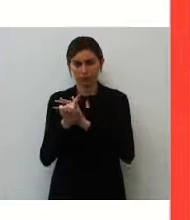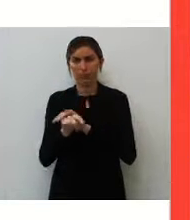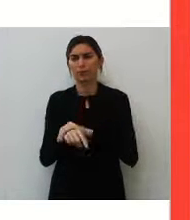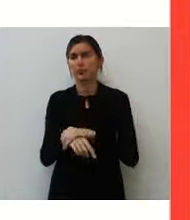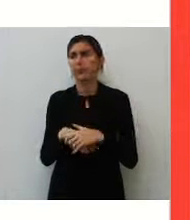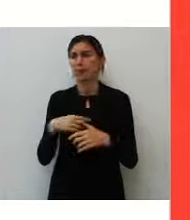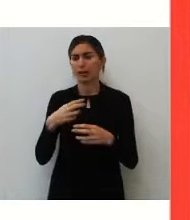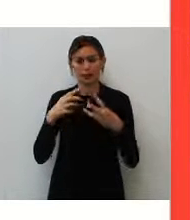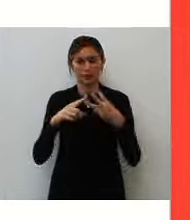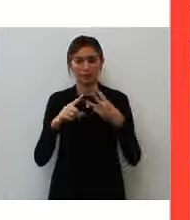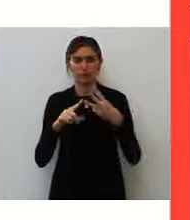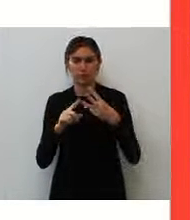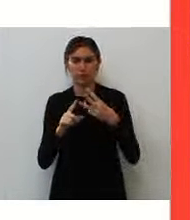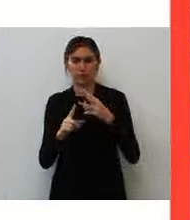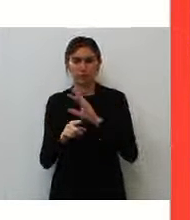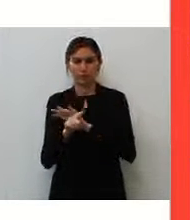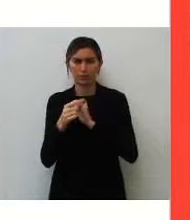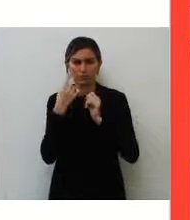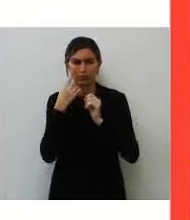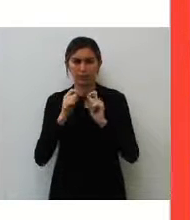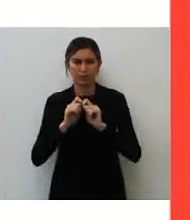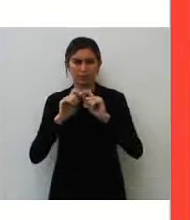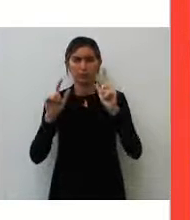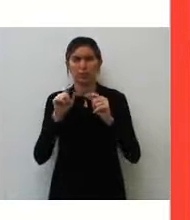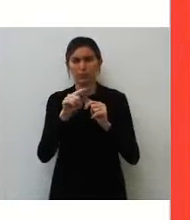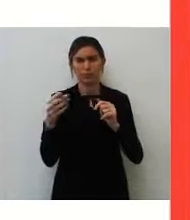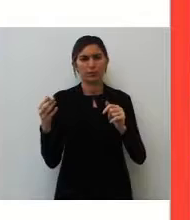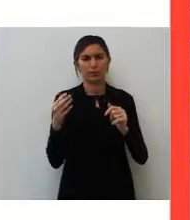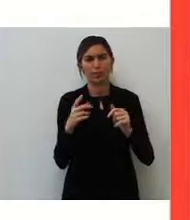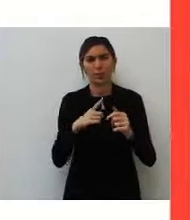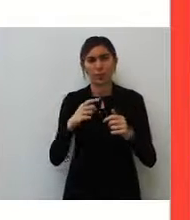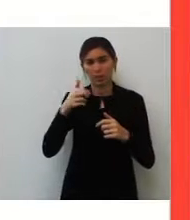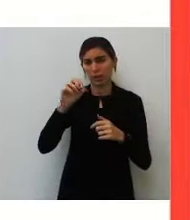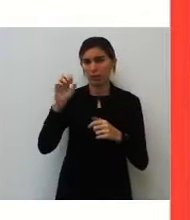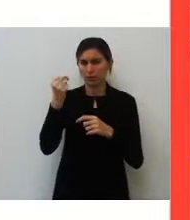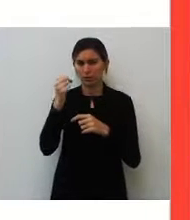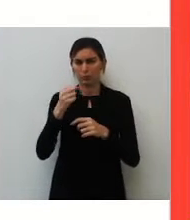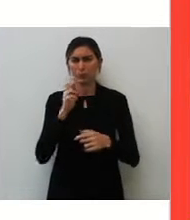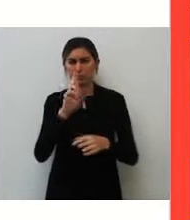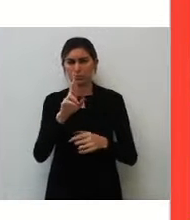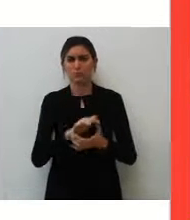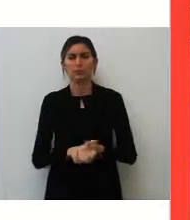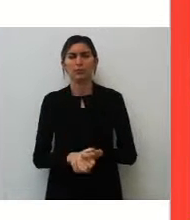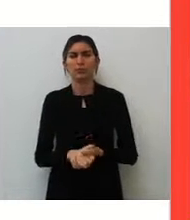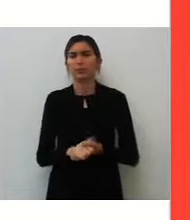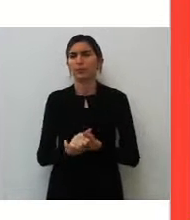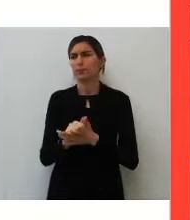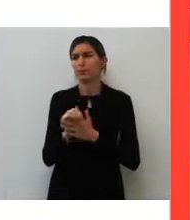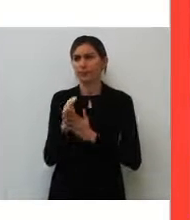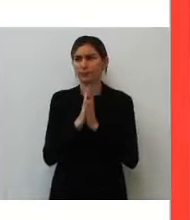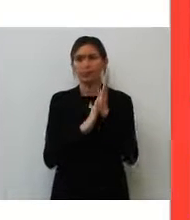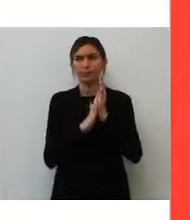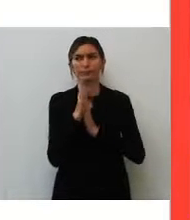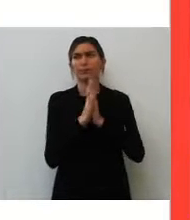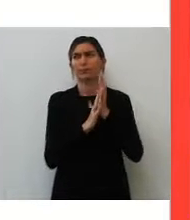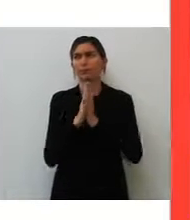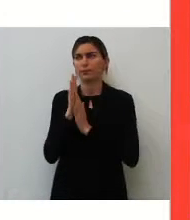vocês mandam terceira questão pessoal tá na tela de vocês vocês tem 10 segundos para responder vamos lá